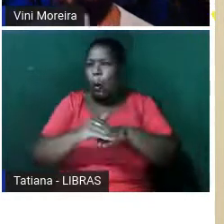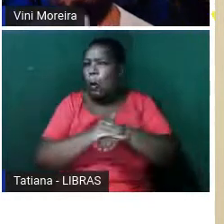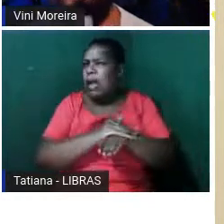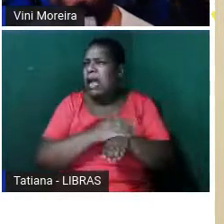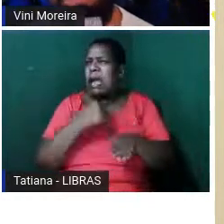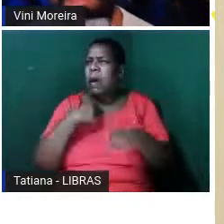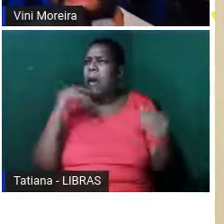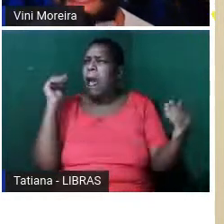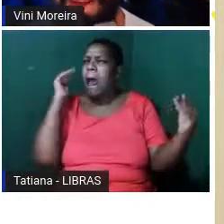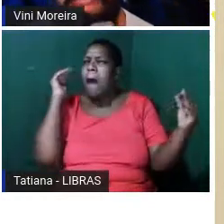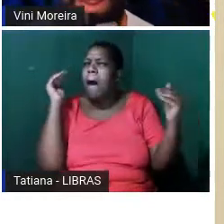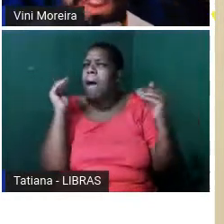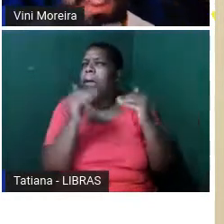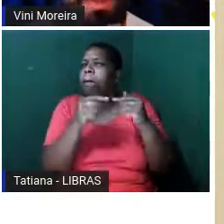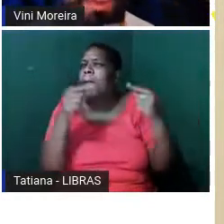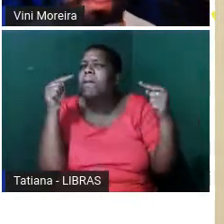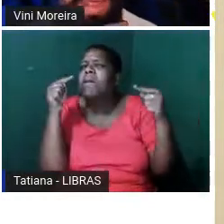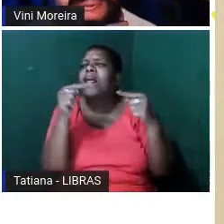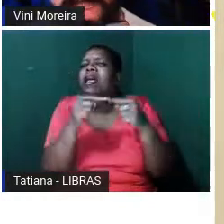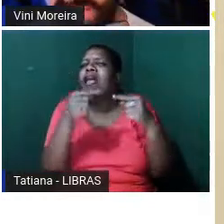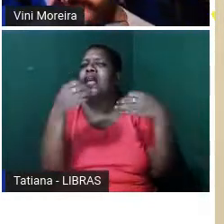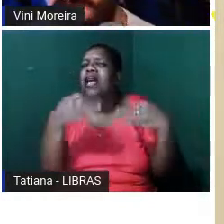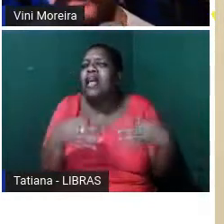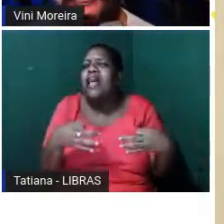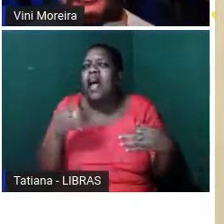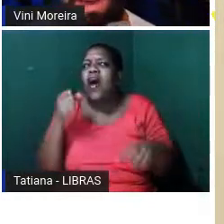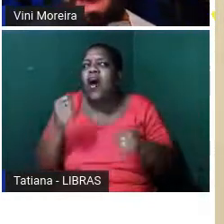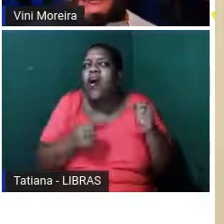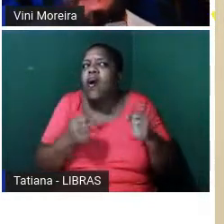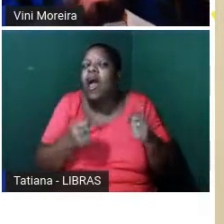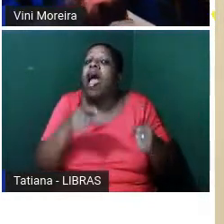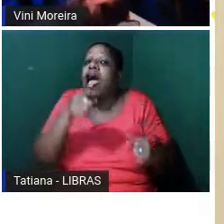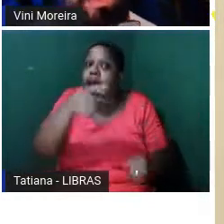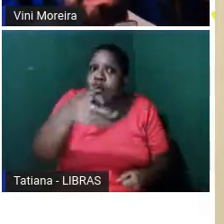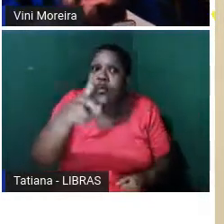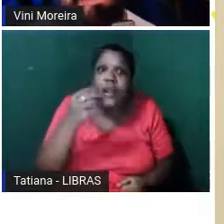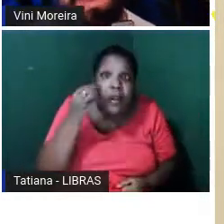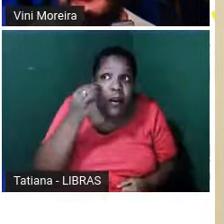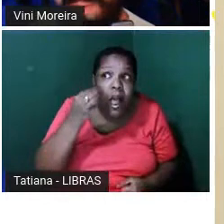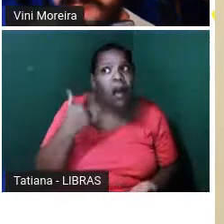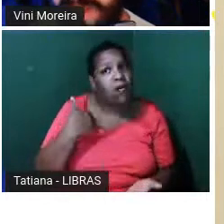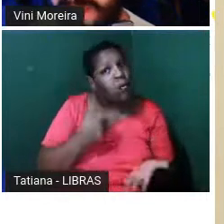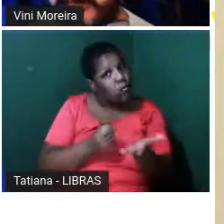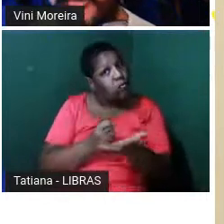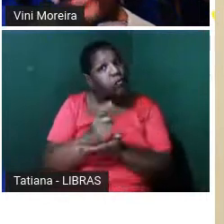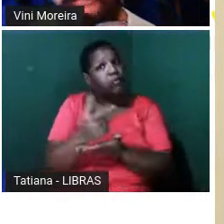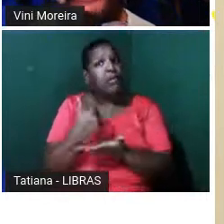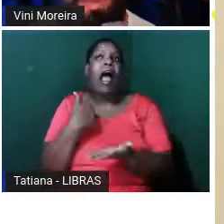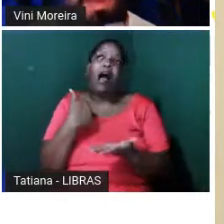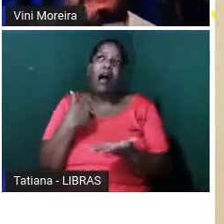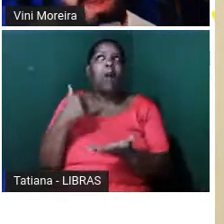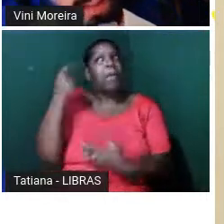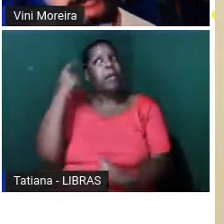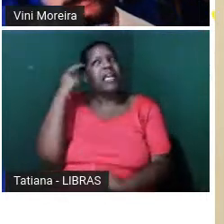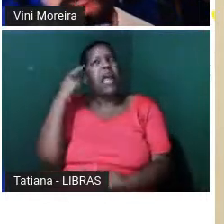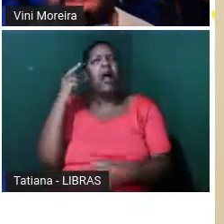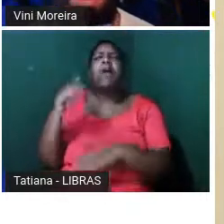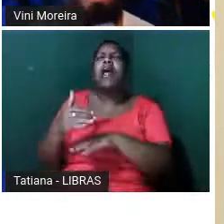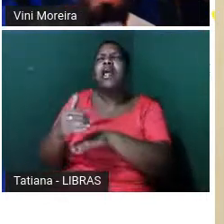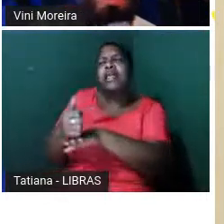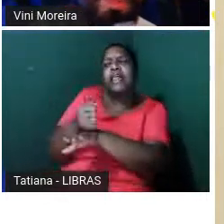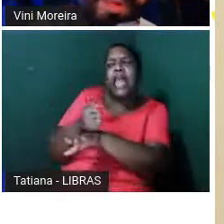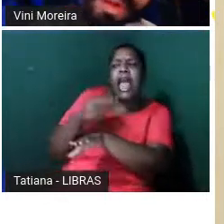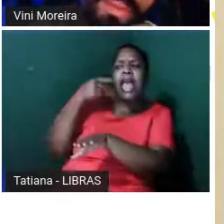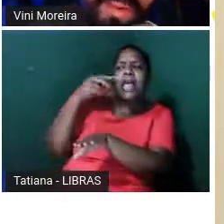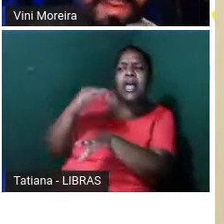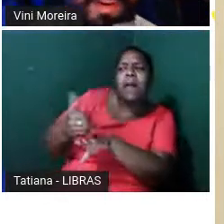não foi feito para correr Então a partir dessa sua experiência cê vai começar a investir você vai começar a pensar em que tem você